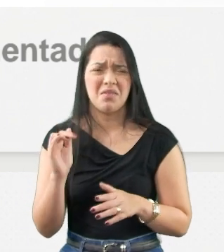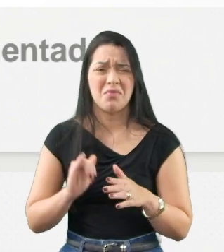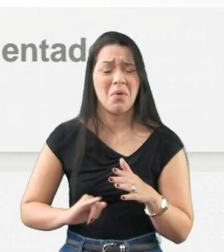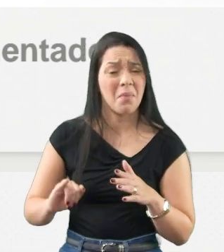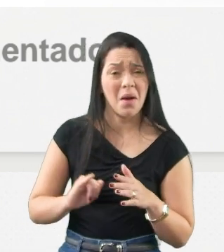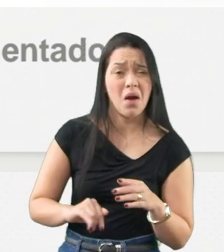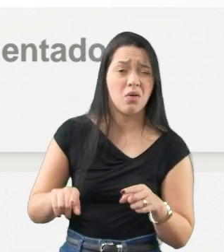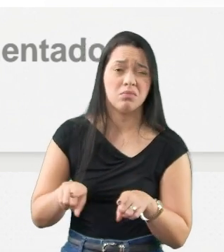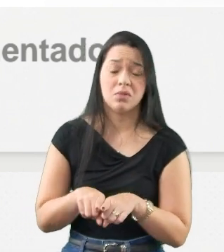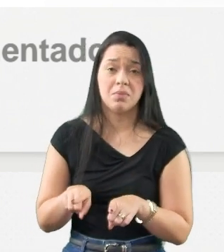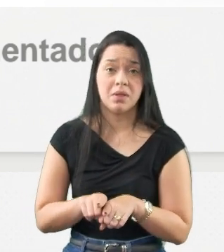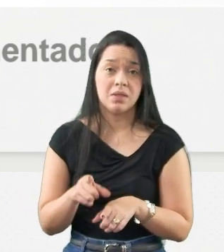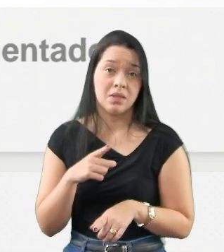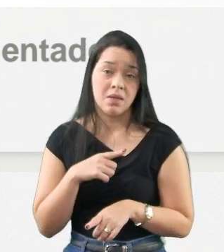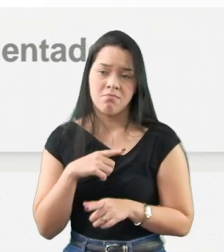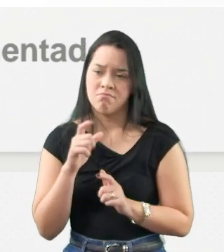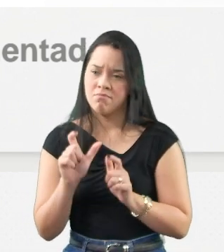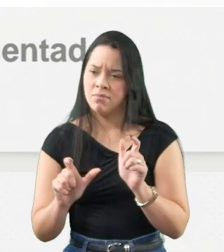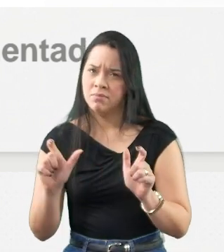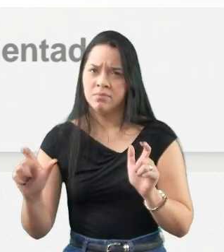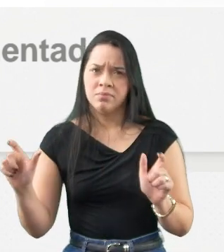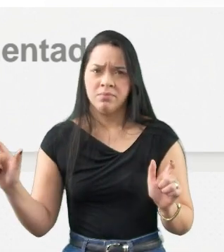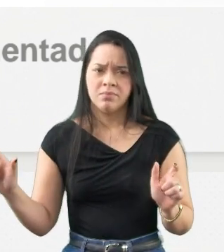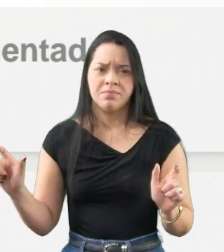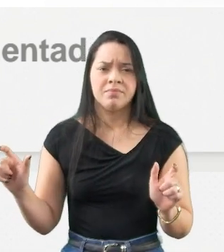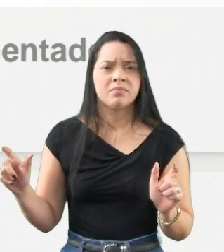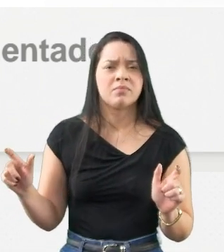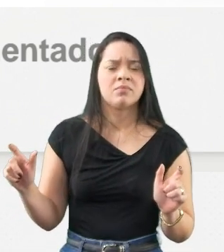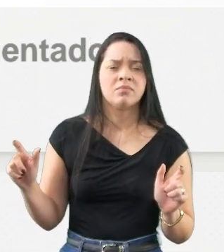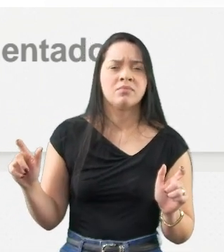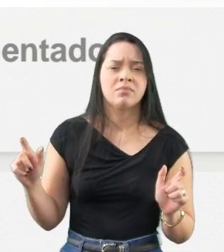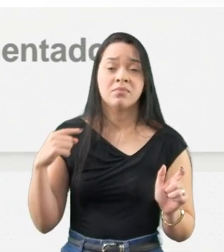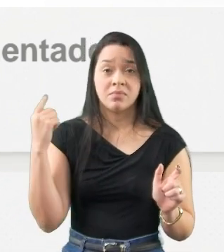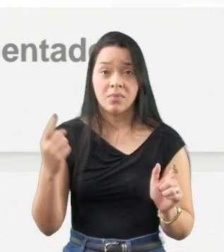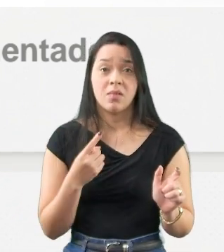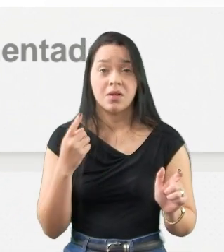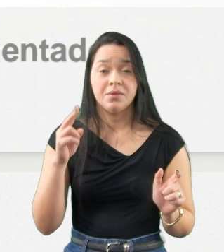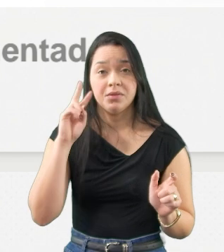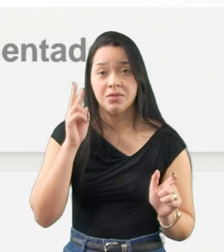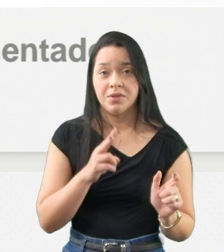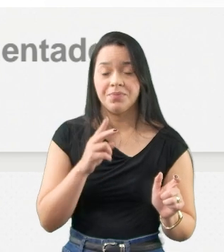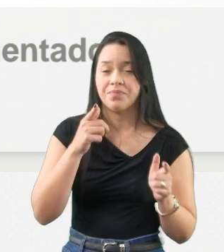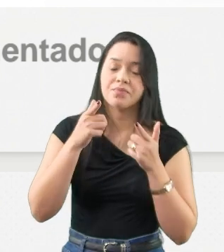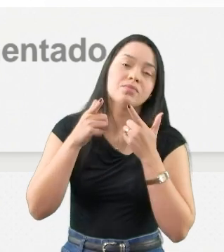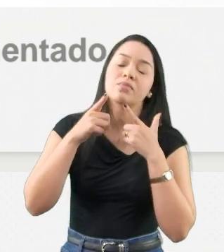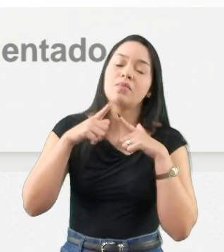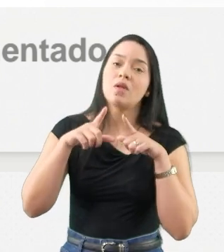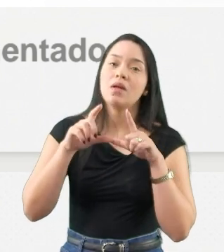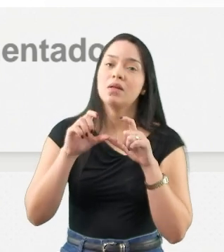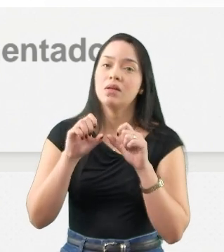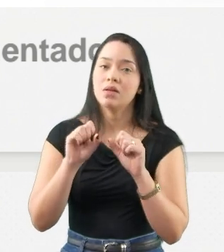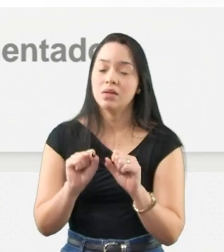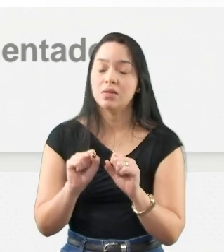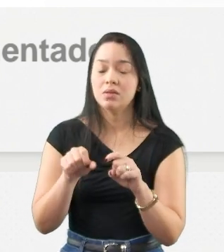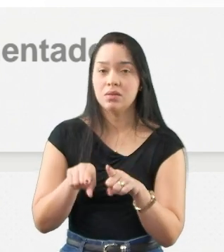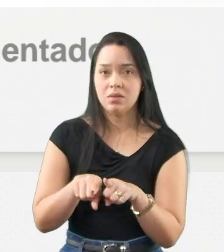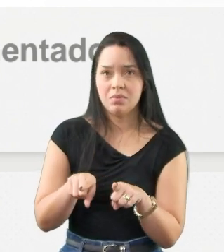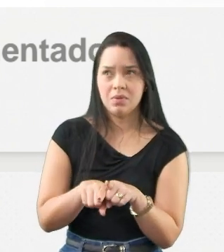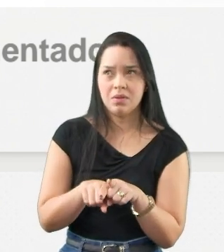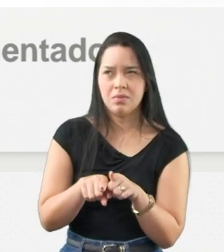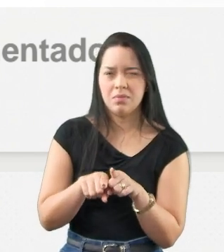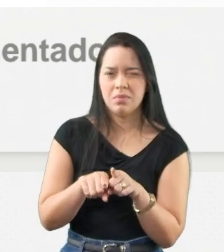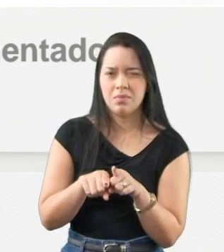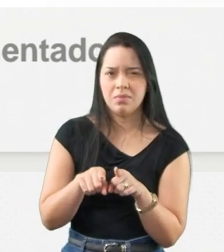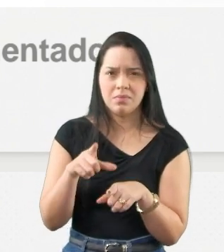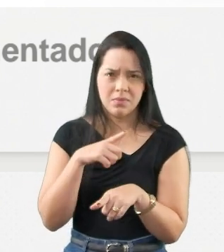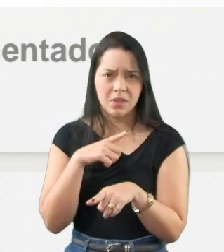tem palavras e expressões que são muito próximas daquilo que a gente vê de uma linguagem informal e que muitas vezes a gente encontra